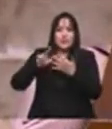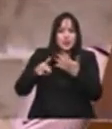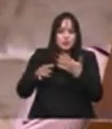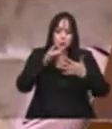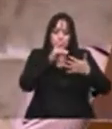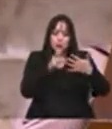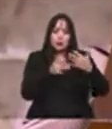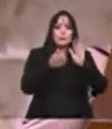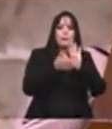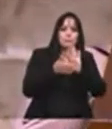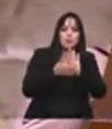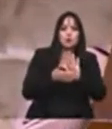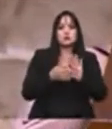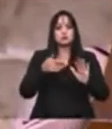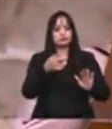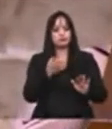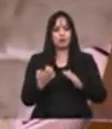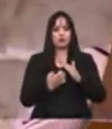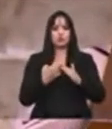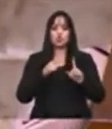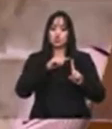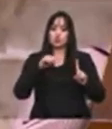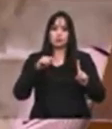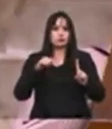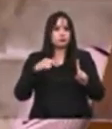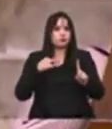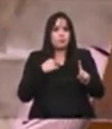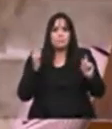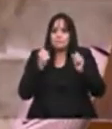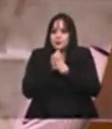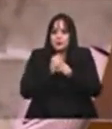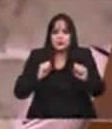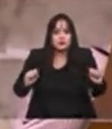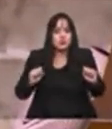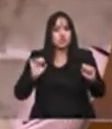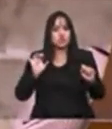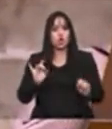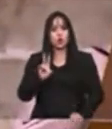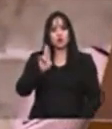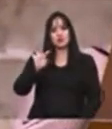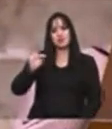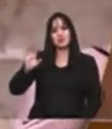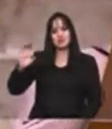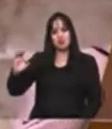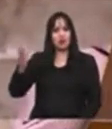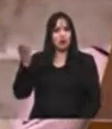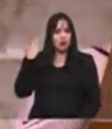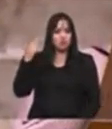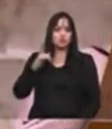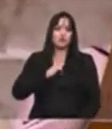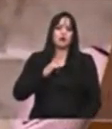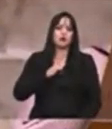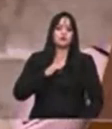de propostas da empresa, que seriam estatisticamente impossíveis, a menos que a UTC tivesse